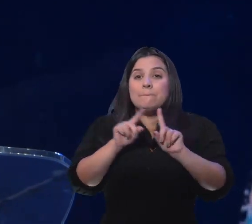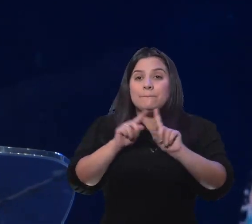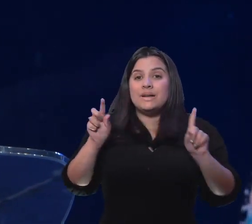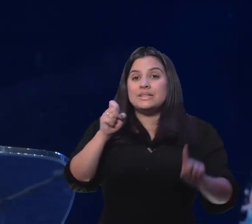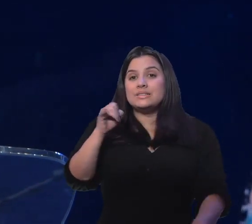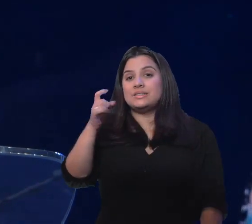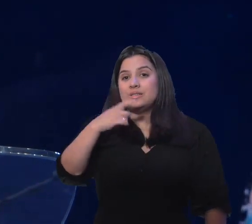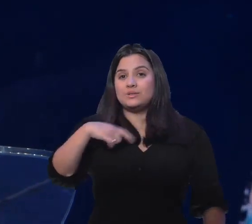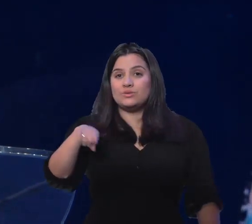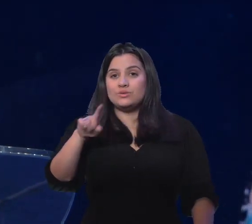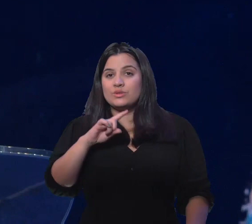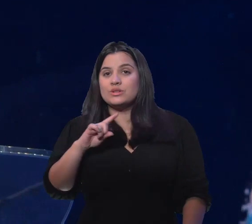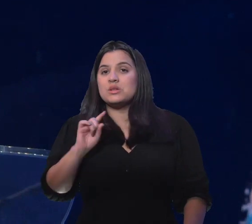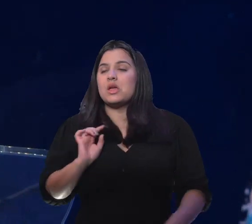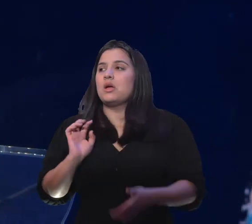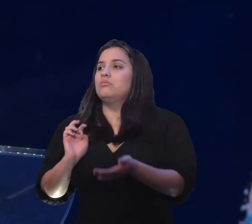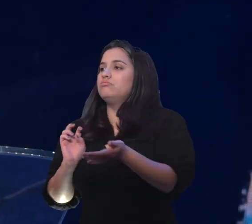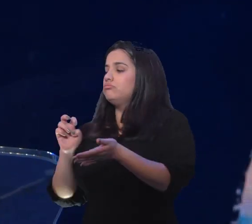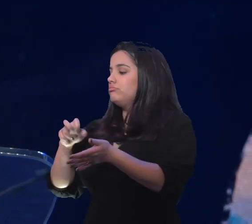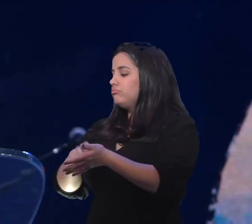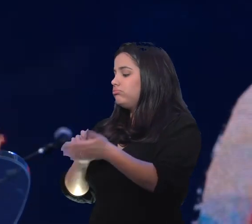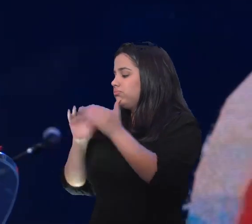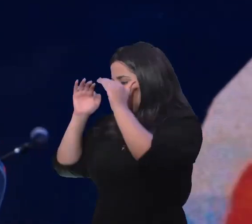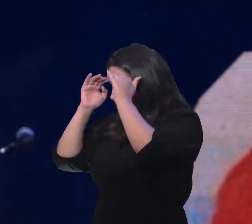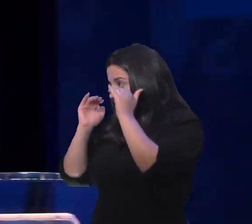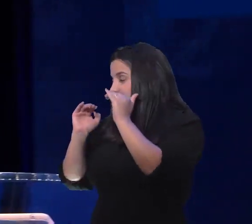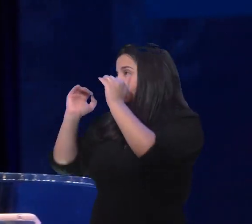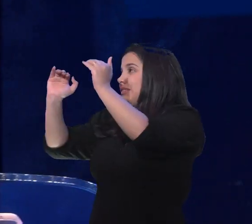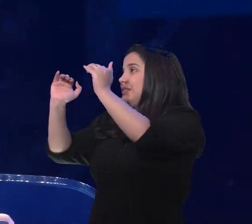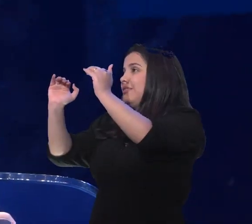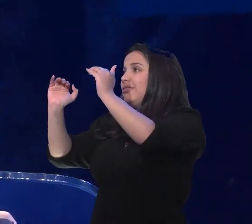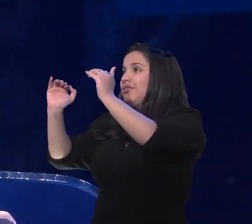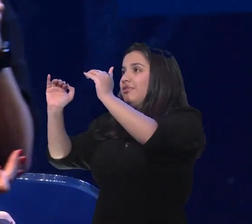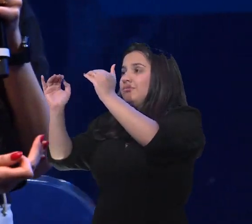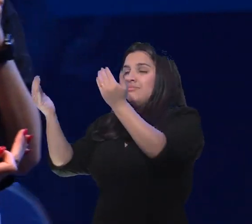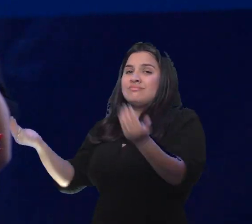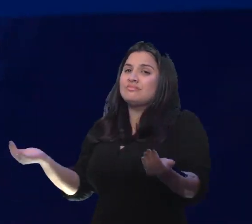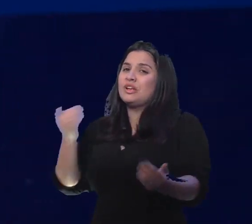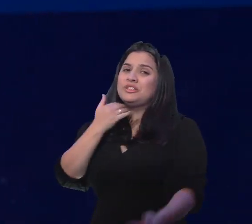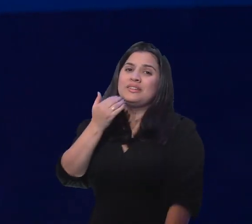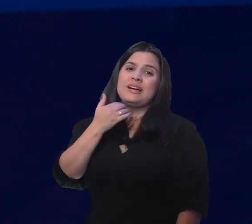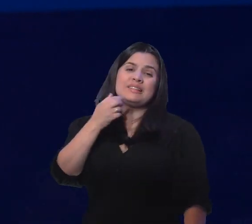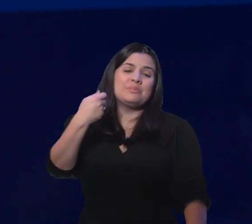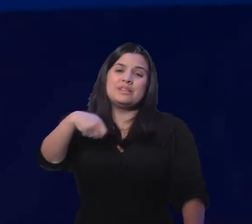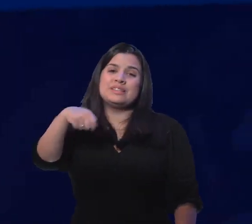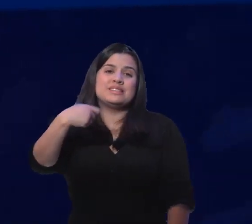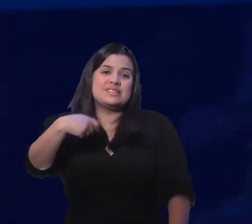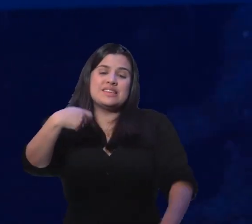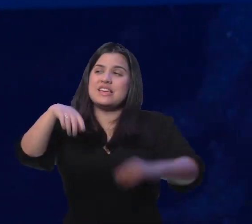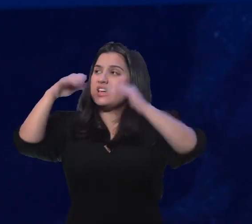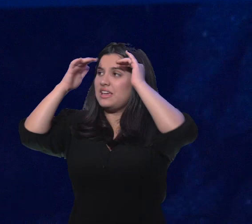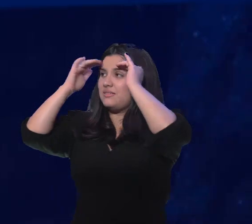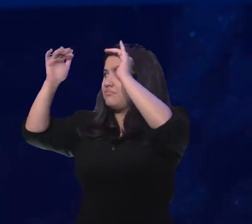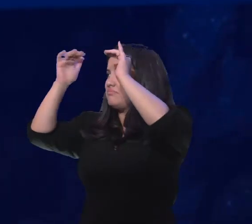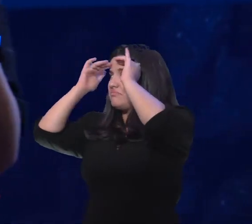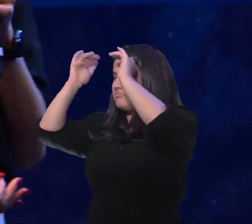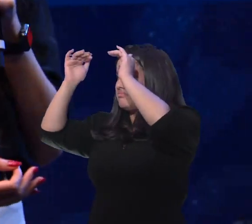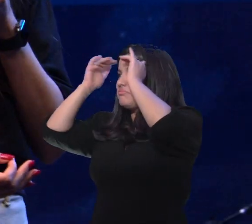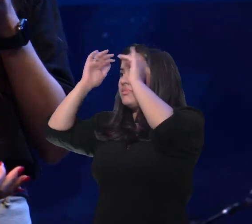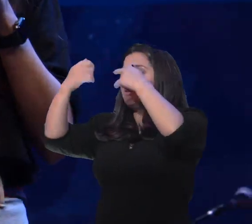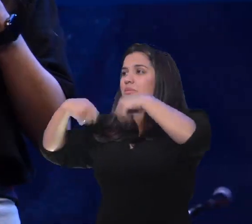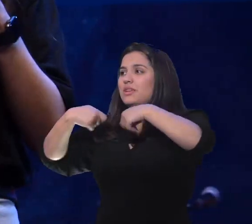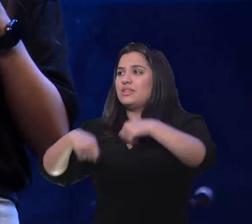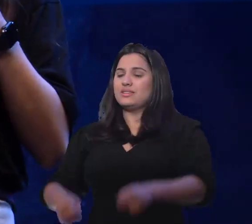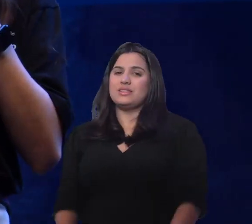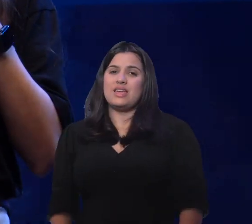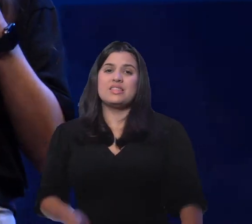se dobrarem em obediência, não adianta, não vai acontecer. Não adianta você estar aqui toda